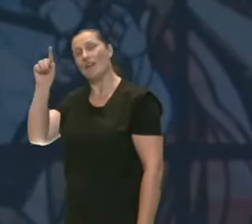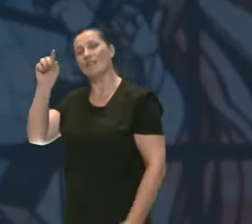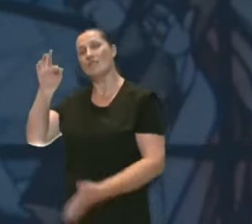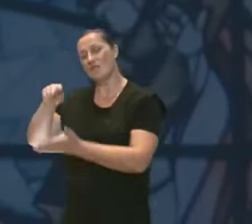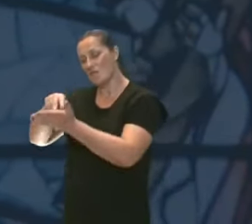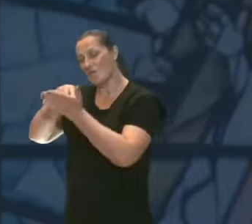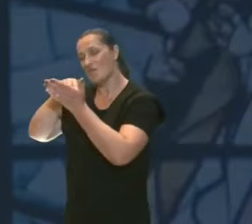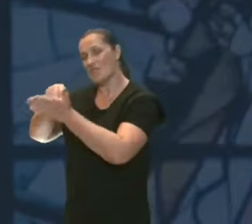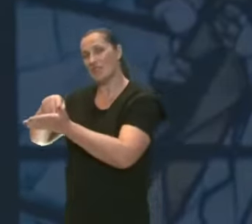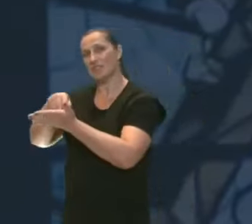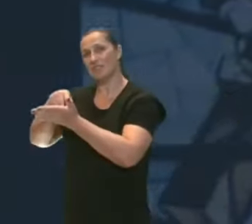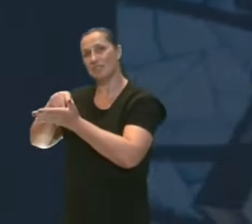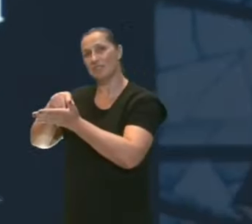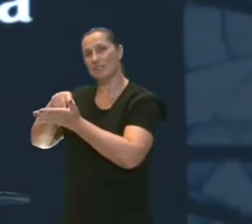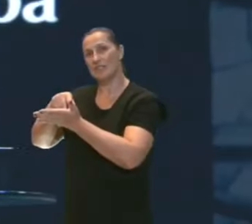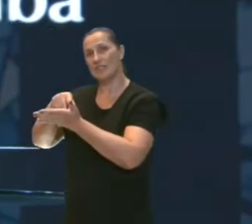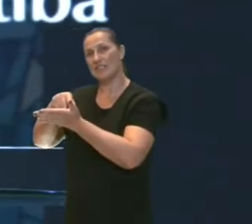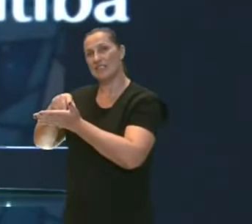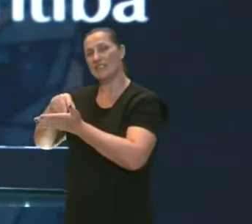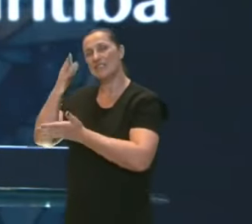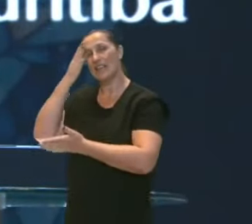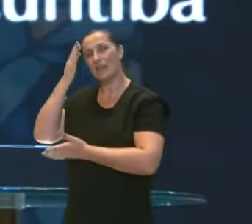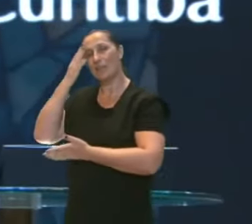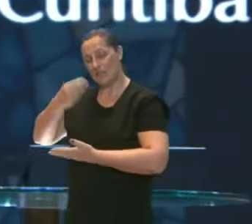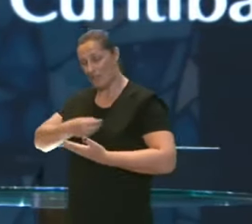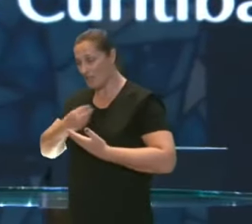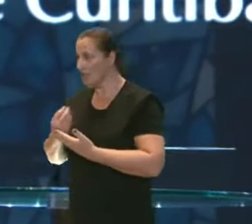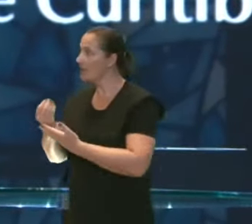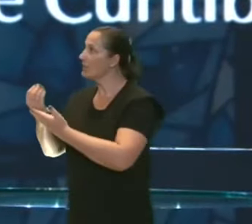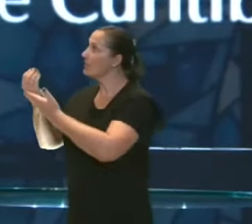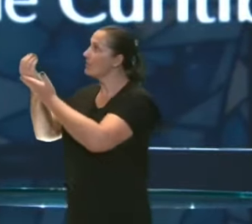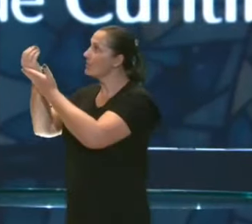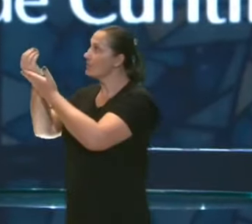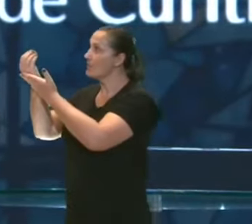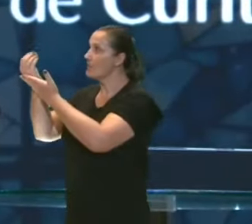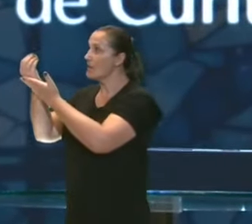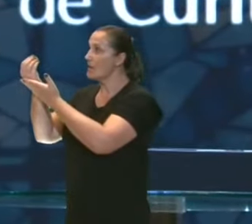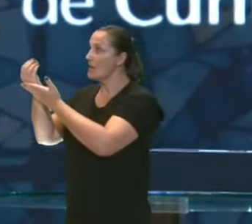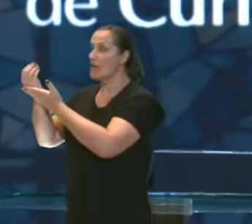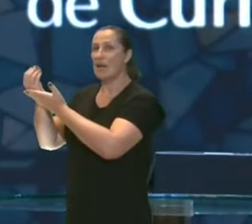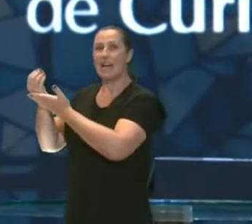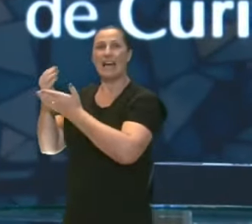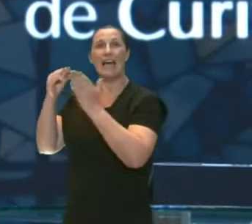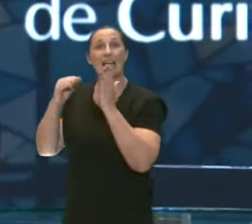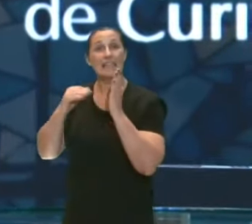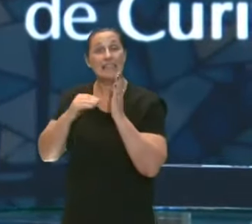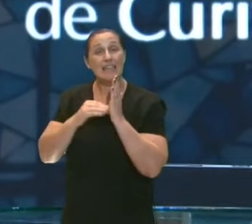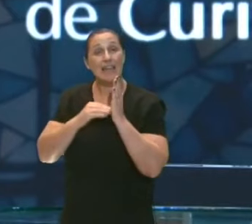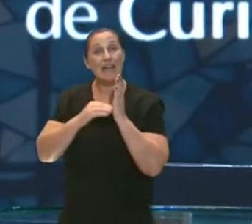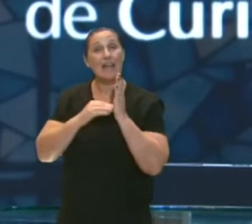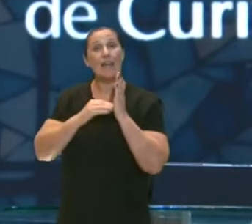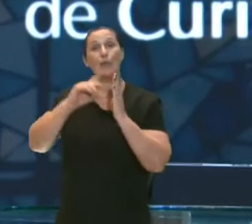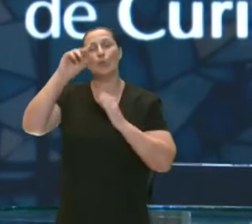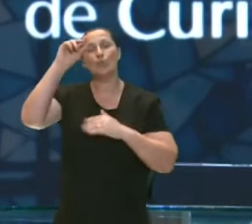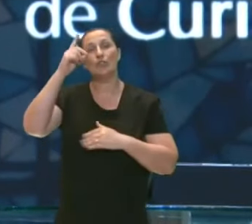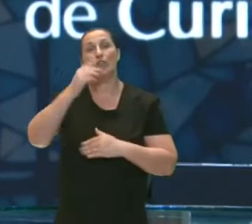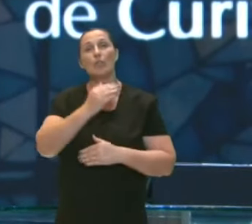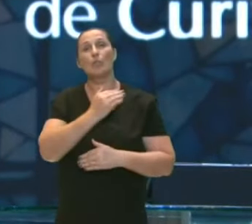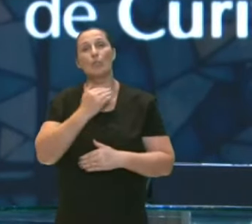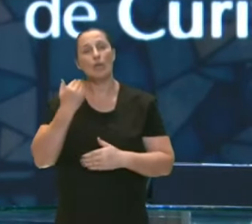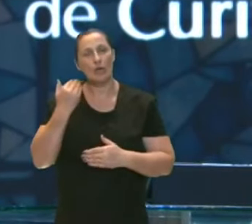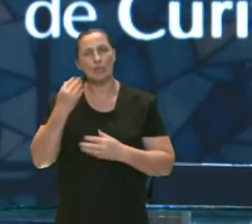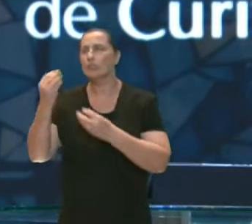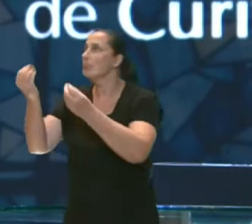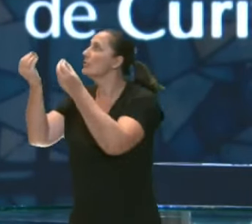dias, entregar até o tempo da morte. Quando a gente passa dessa vida e a gente vai deixar os